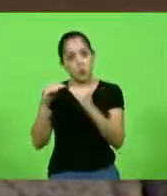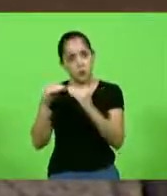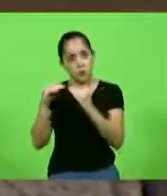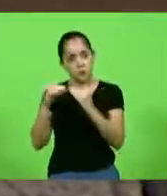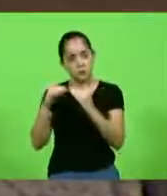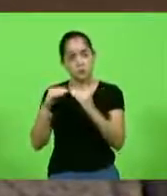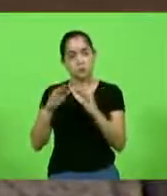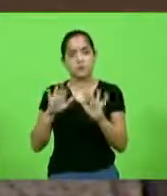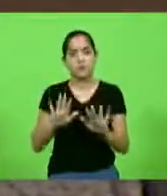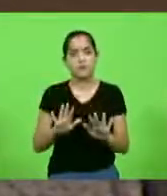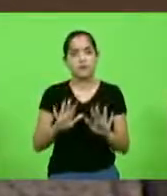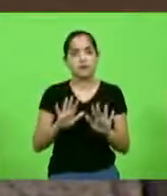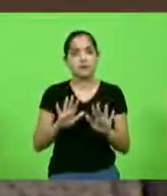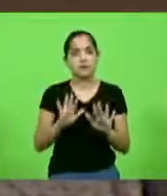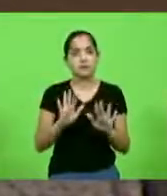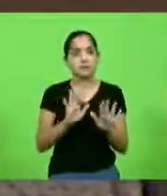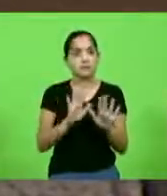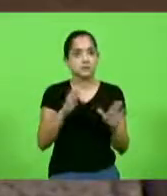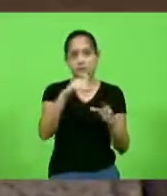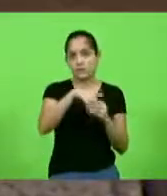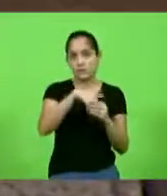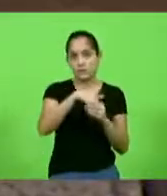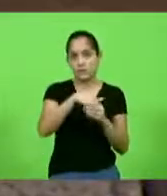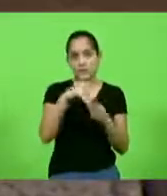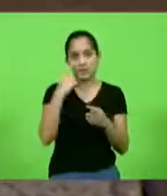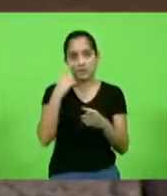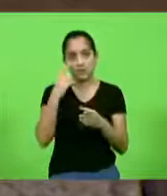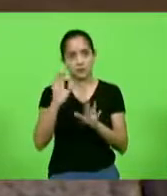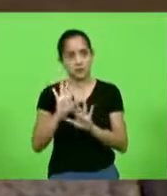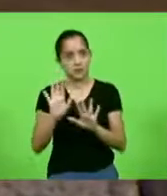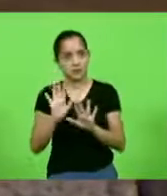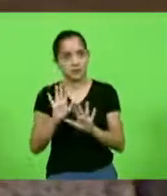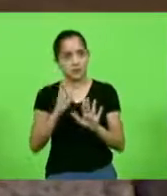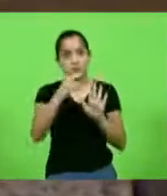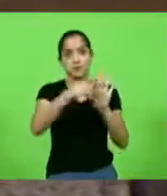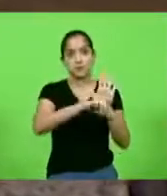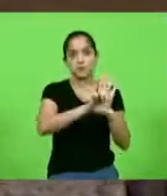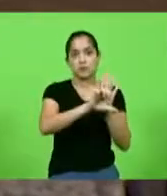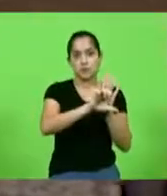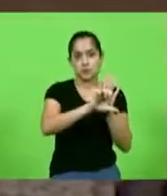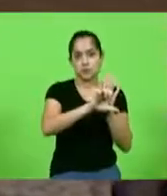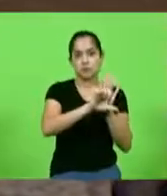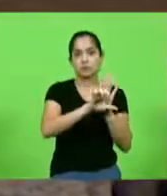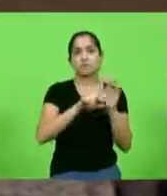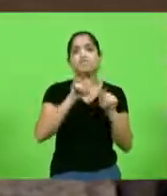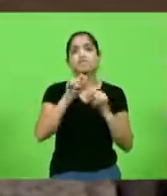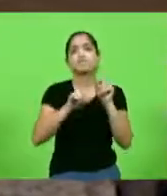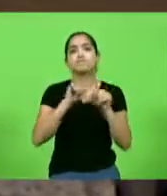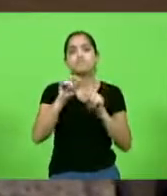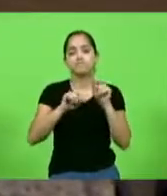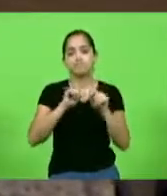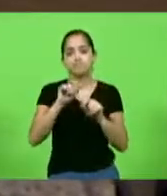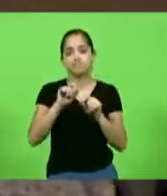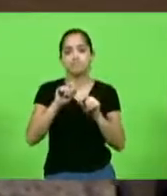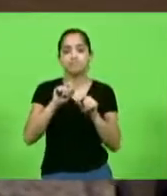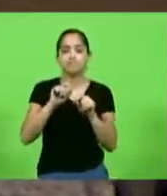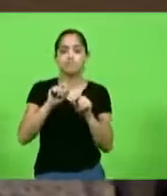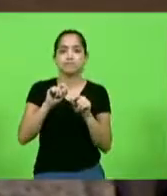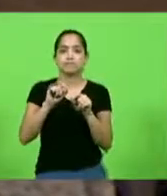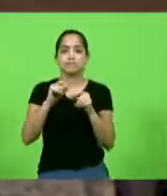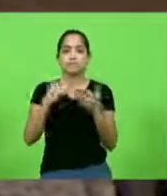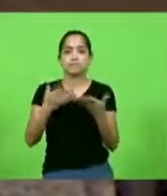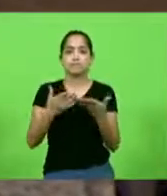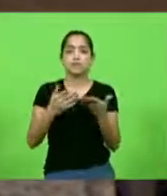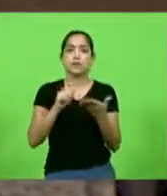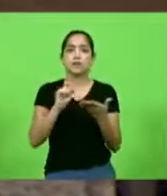bonita, mas nós não vamos votar aqui a intenção, nós vamos votar um projeto de lei. O que esse projeto de lei ele